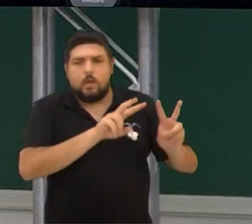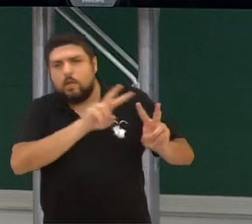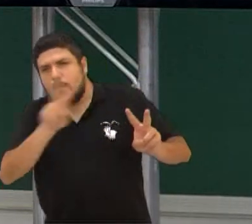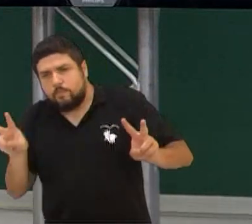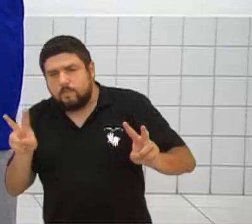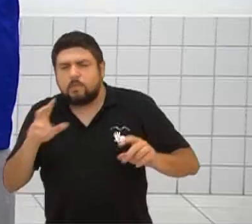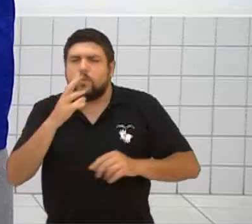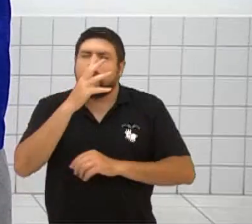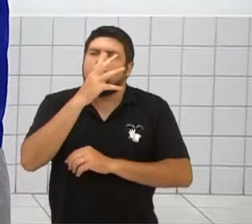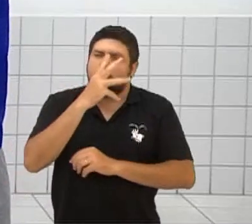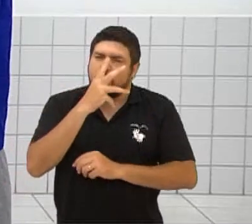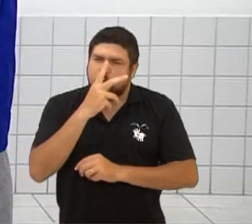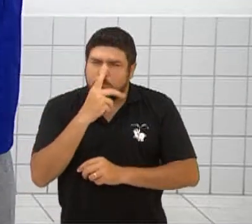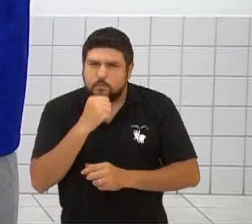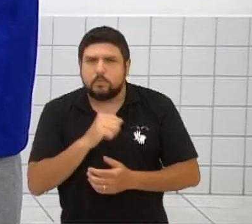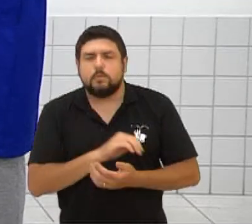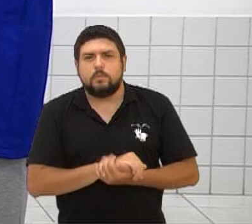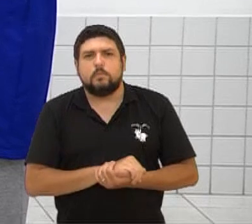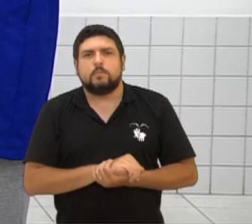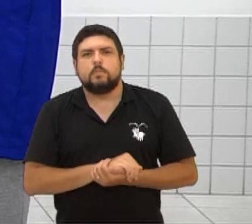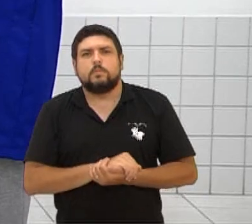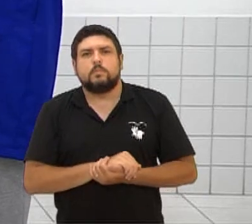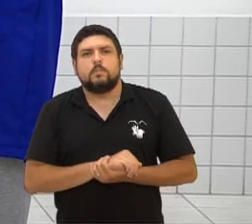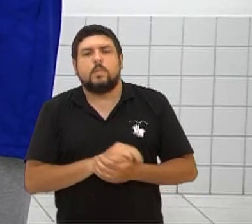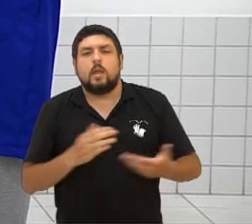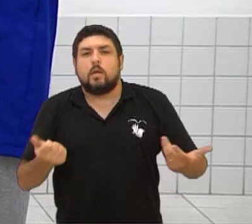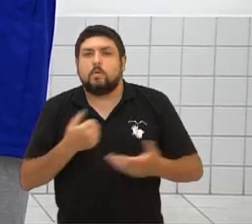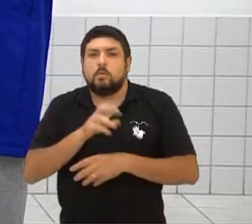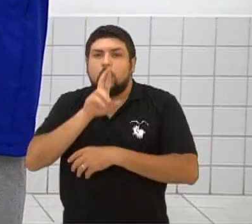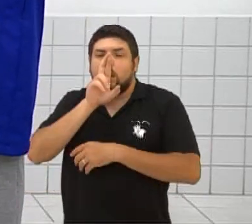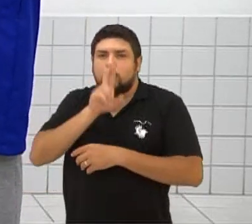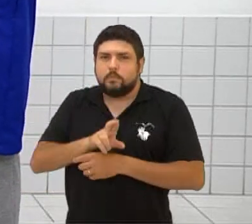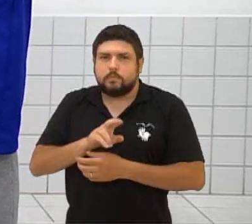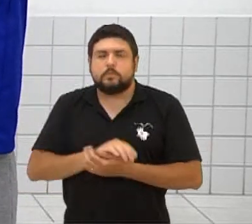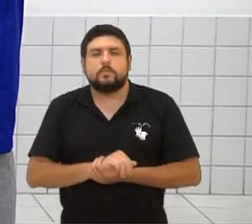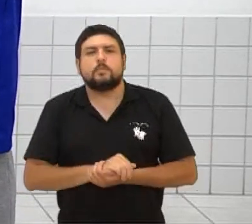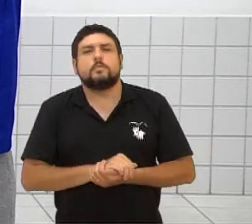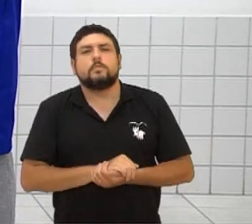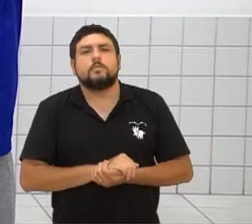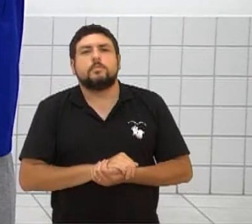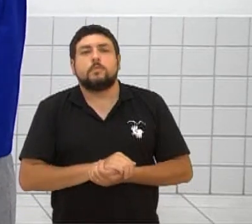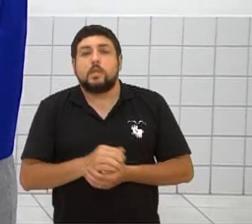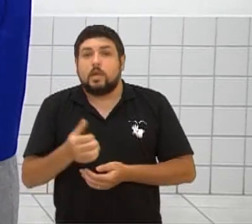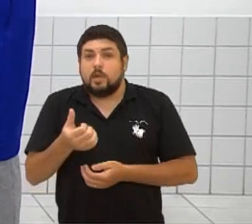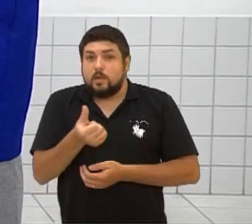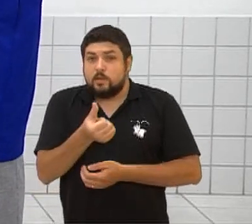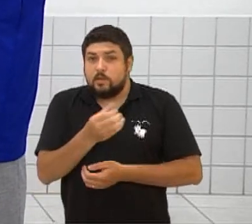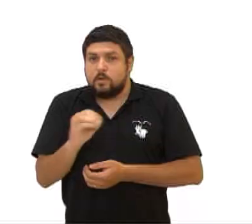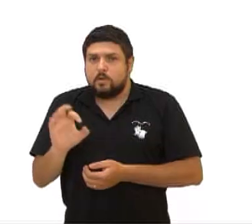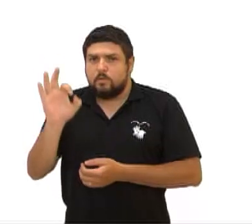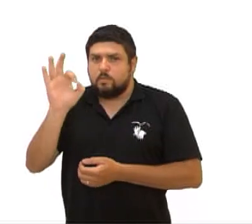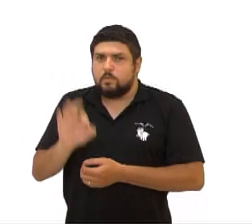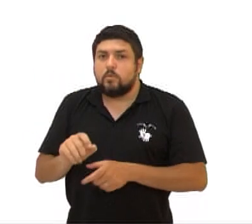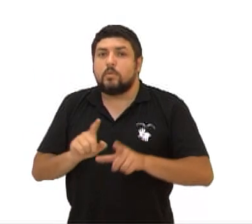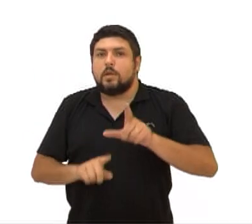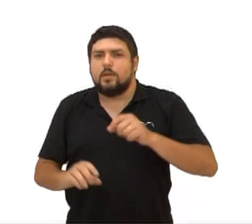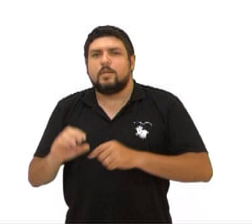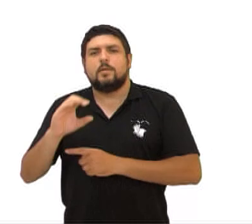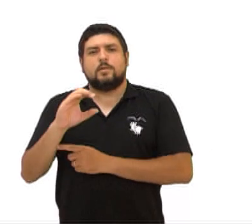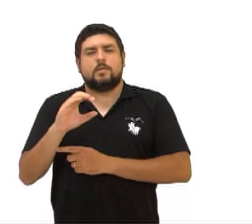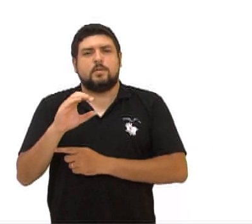muito longos. E vamos para o resultado aí, professor. Para o resultado, né? Então temos aqui o resultado, 60% falou que é C. E